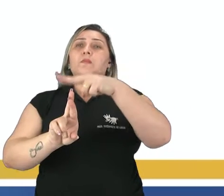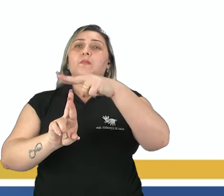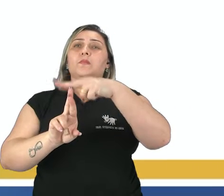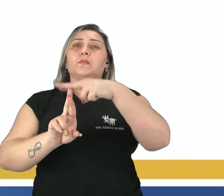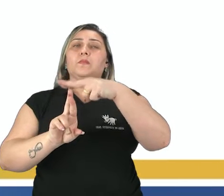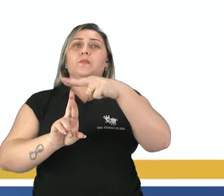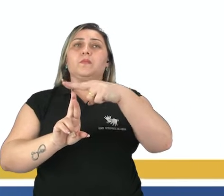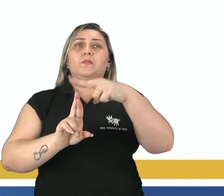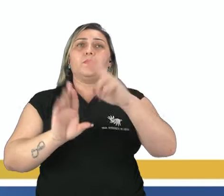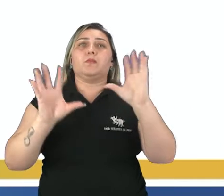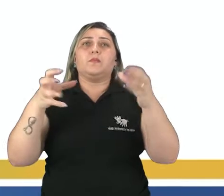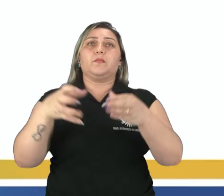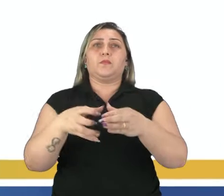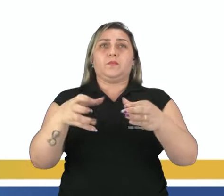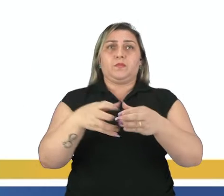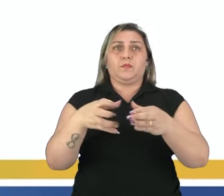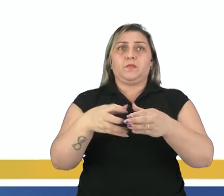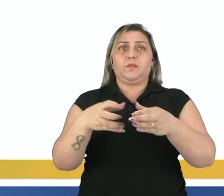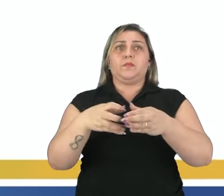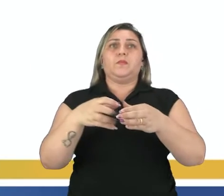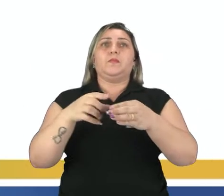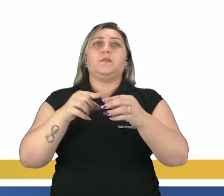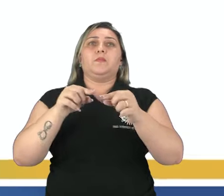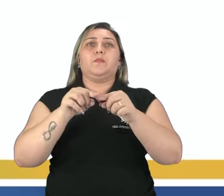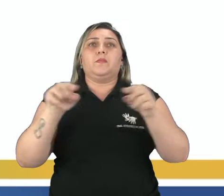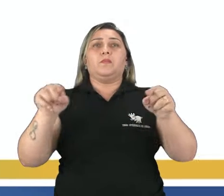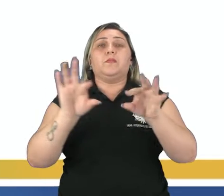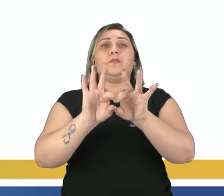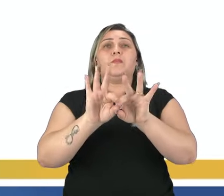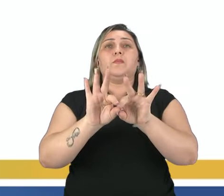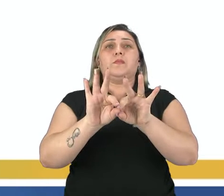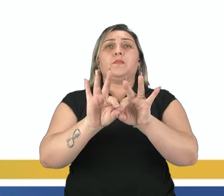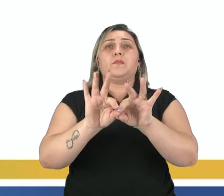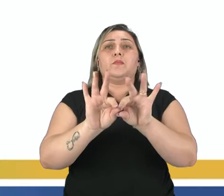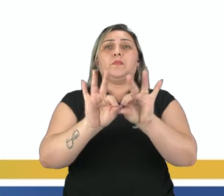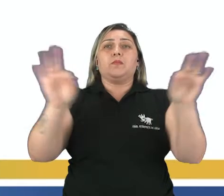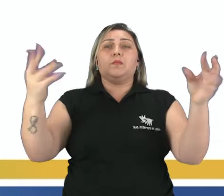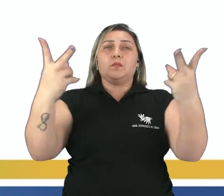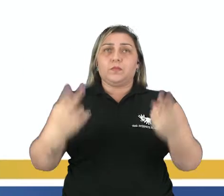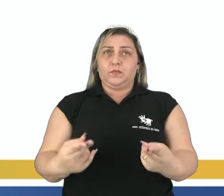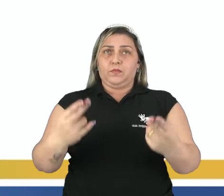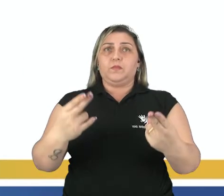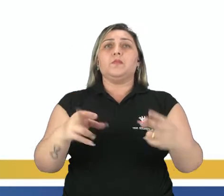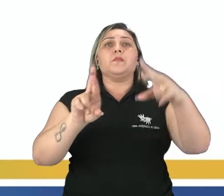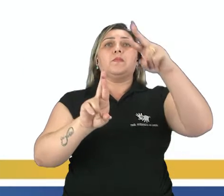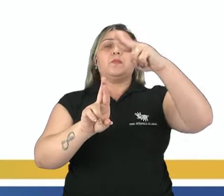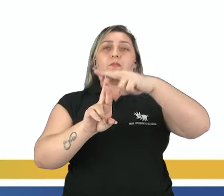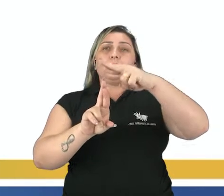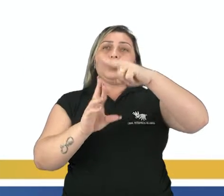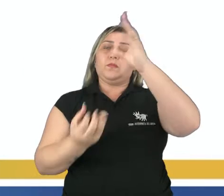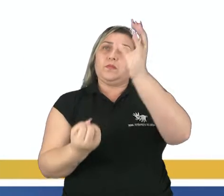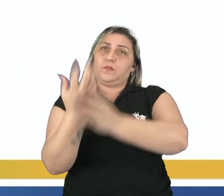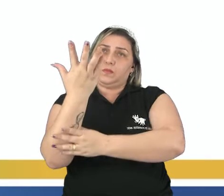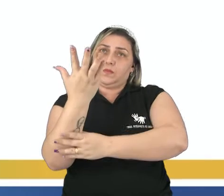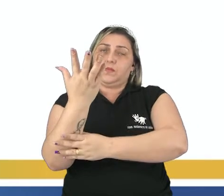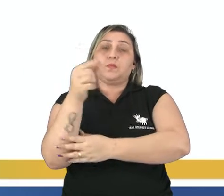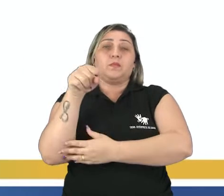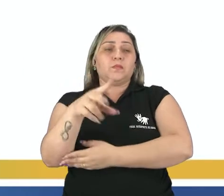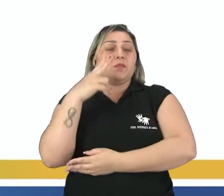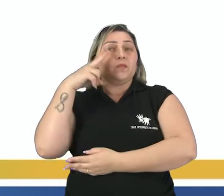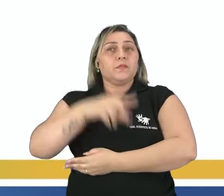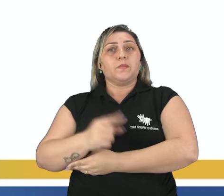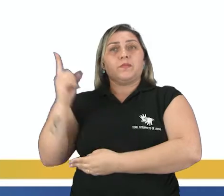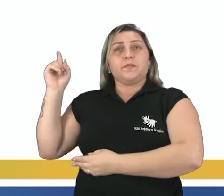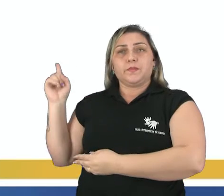esfera é o conjunto de pontos que estão a uma distância igual ou menor que a distância entre o raio e a origem. Conforme vocês verem aí